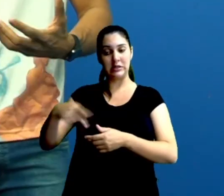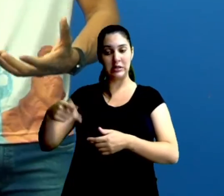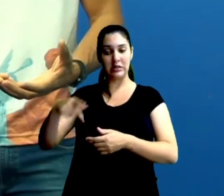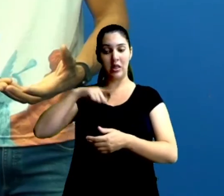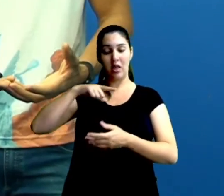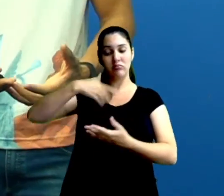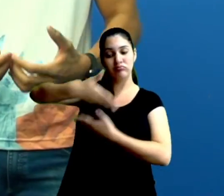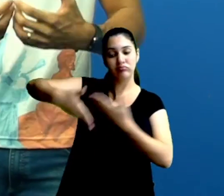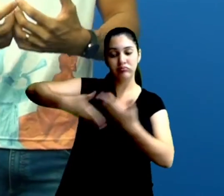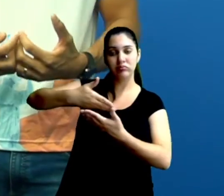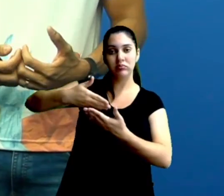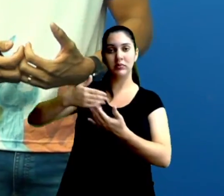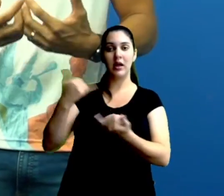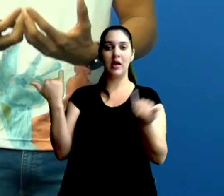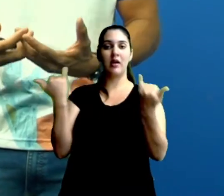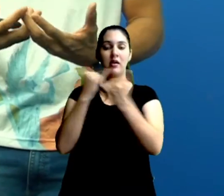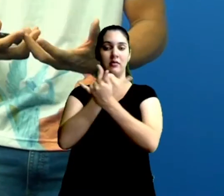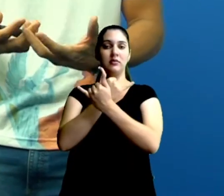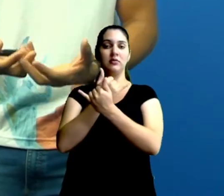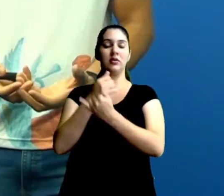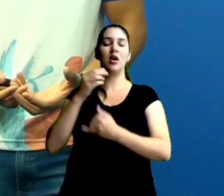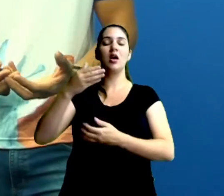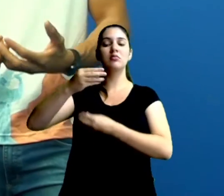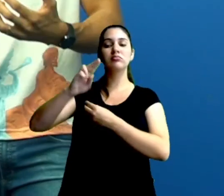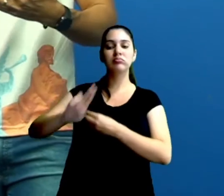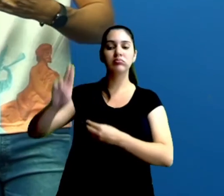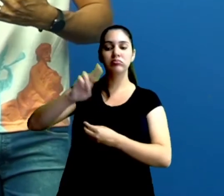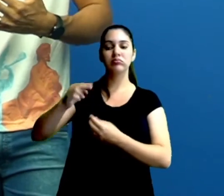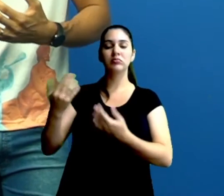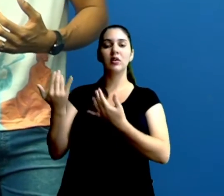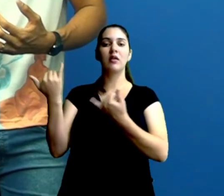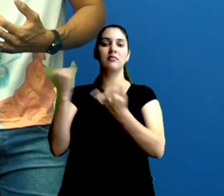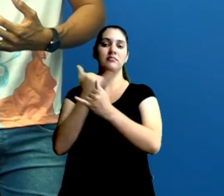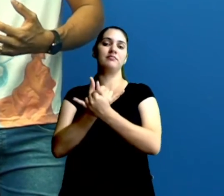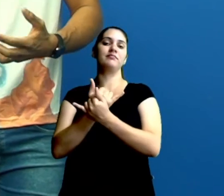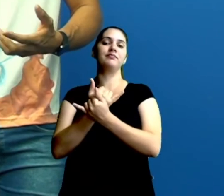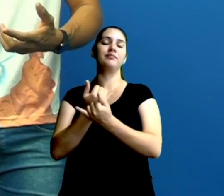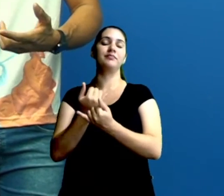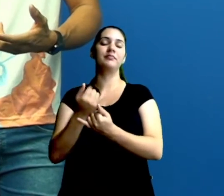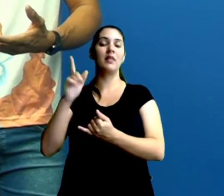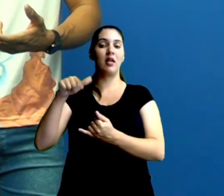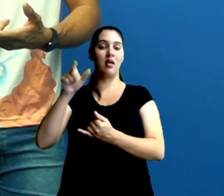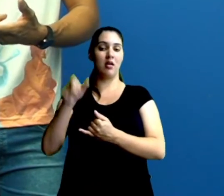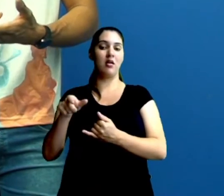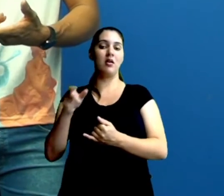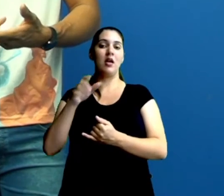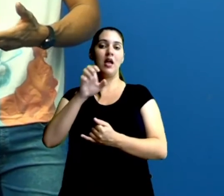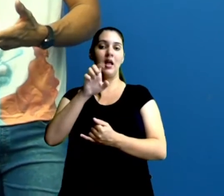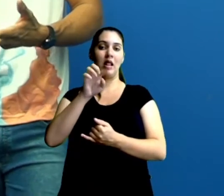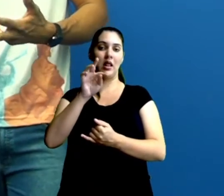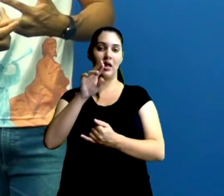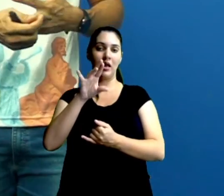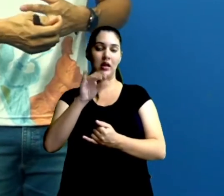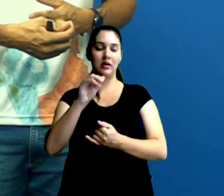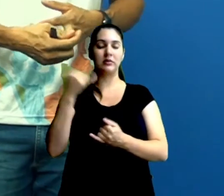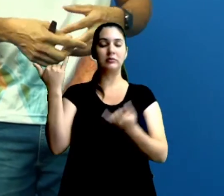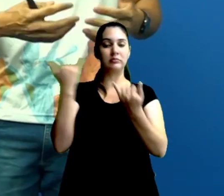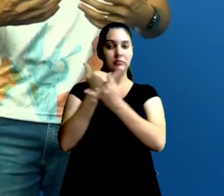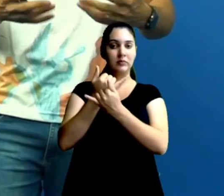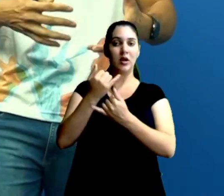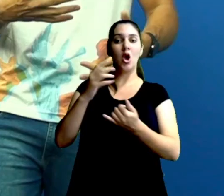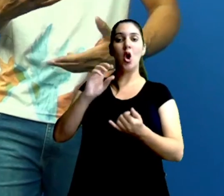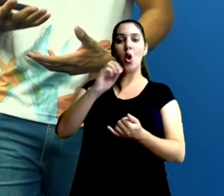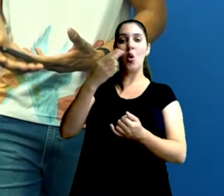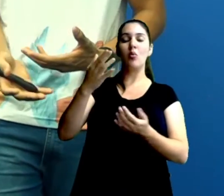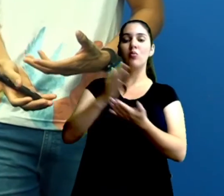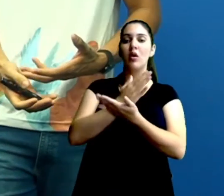envolvem energia, envolvem a utilização de energia, seja ela elétrica, seja ela fonte de energia de